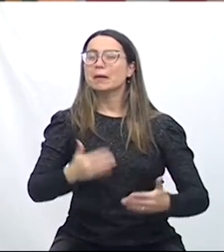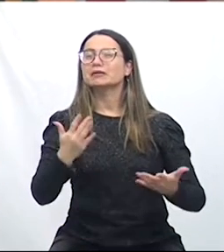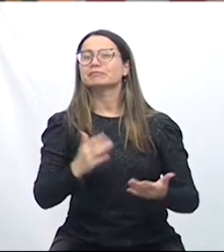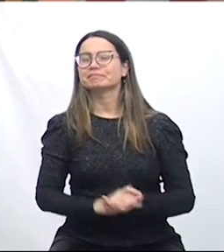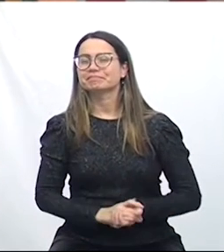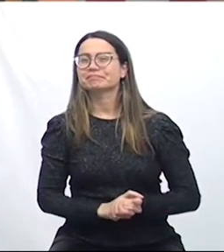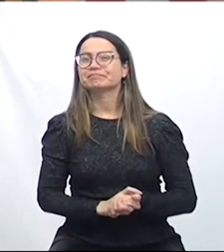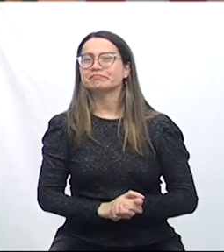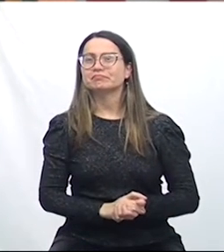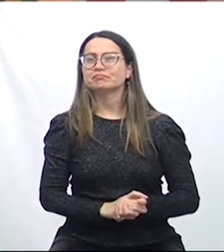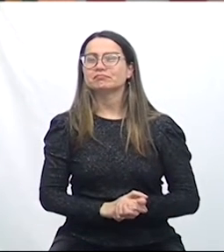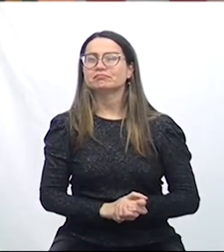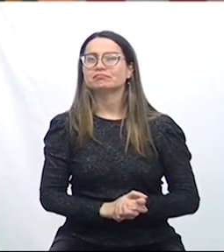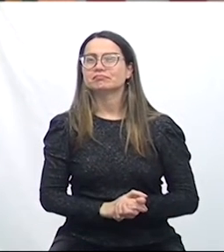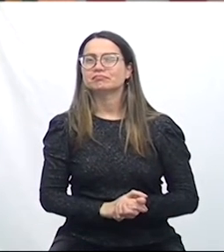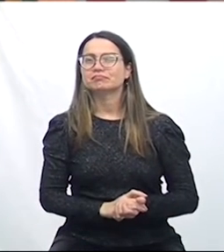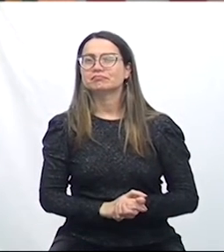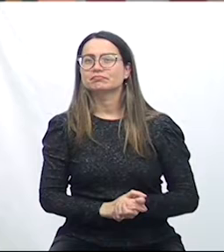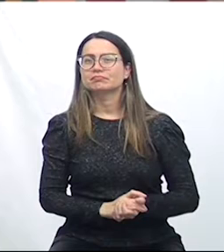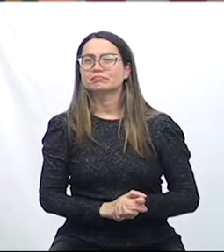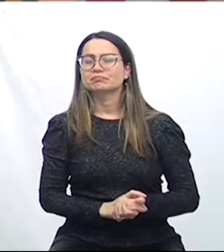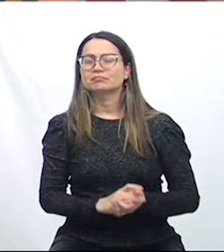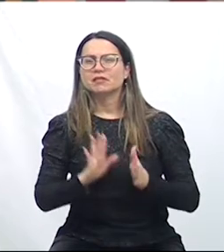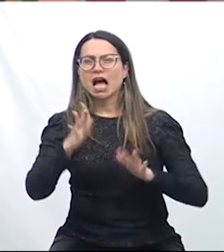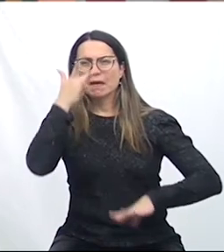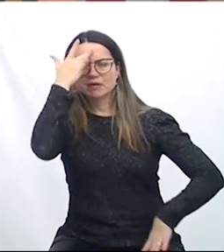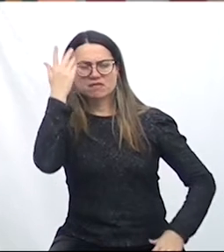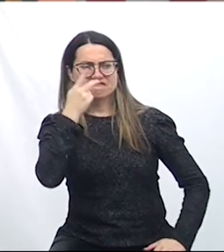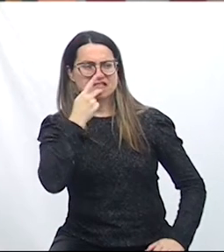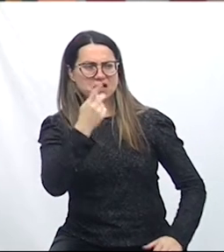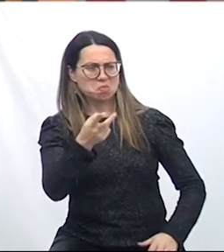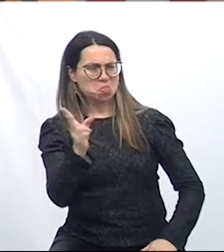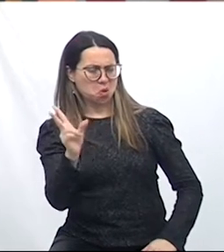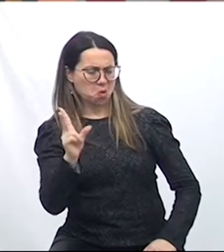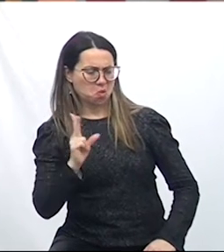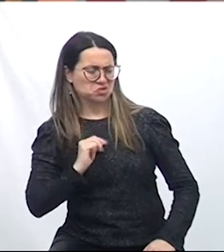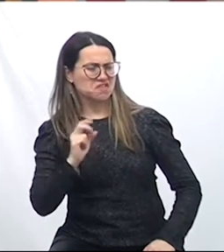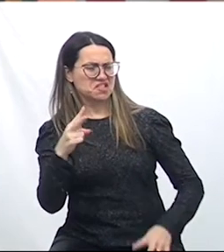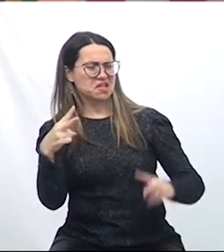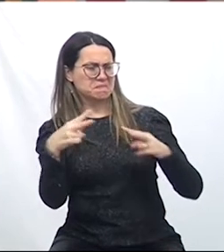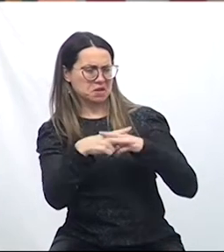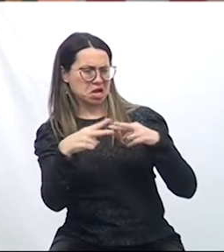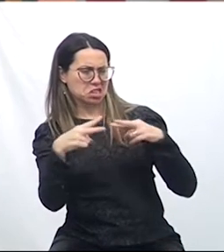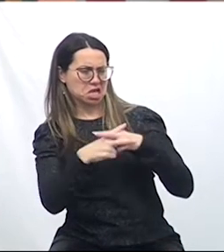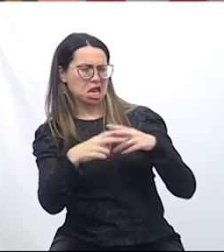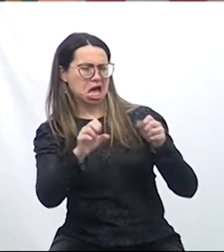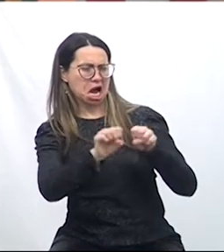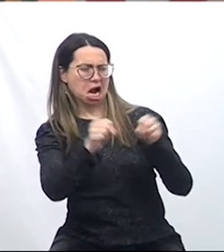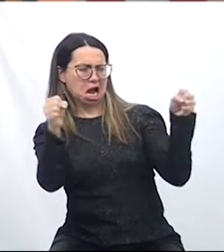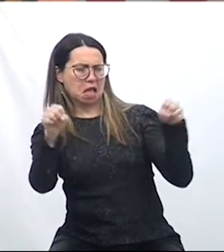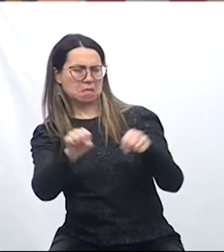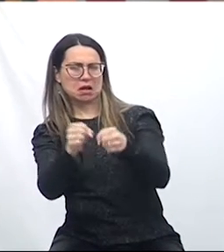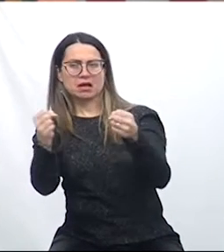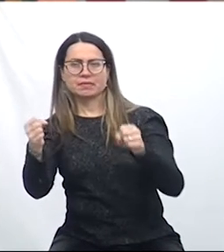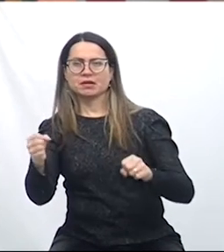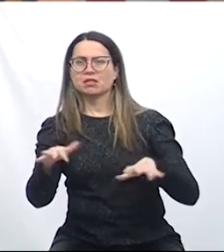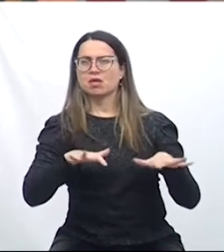que ia ter golpe, ia ter violência, ia ter quebra-quebra nesses movimentos.